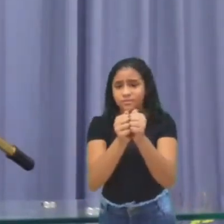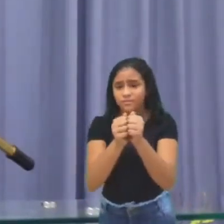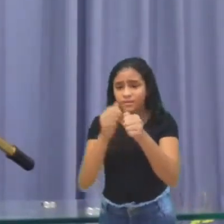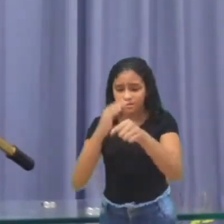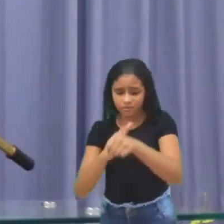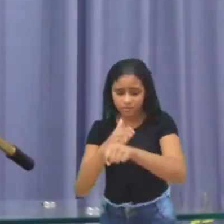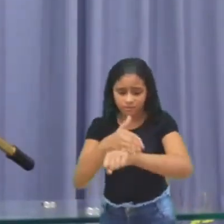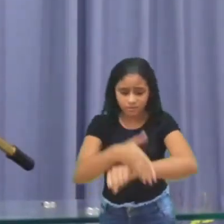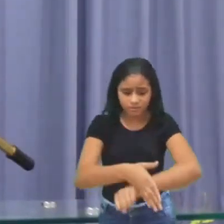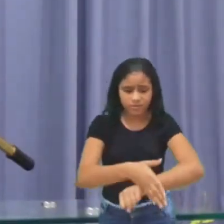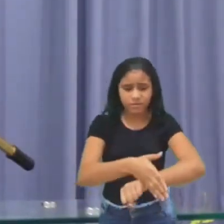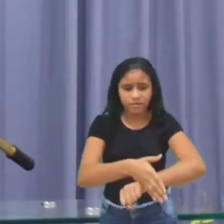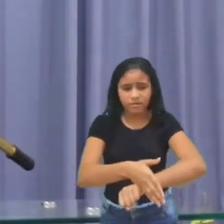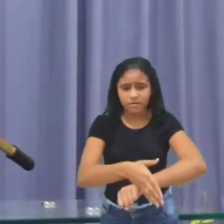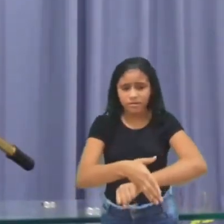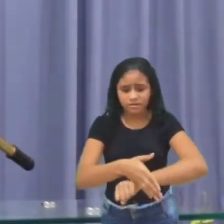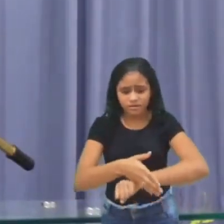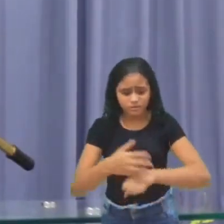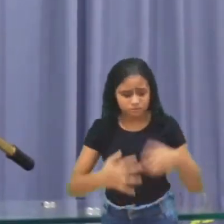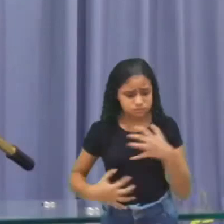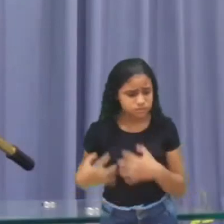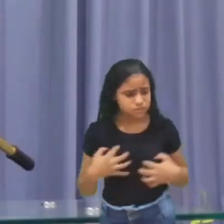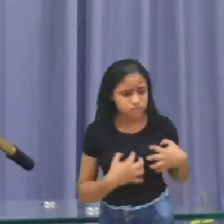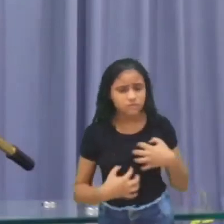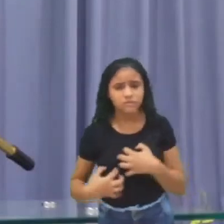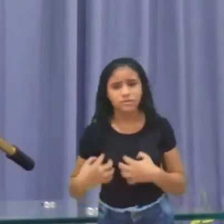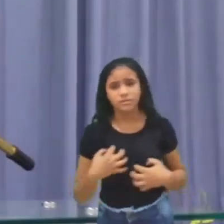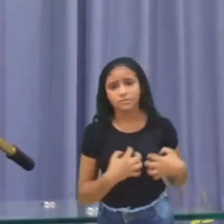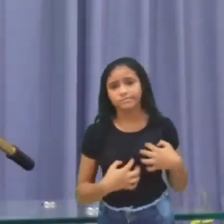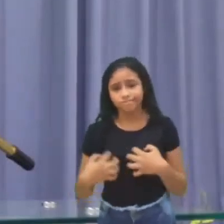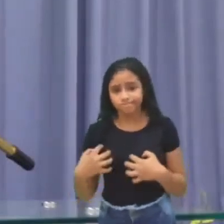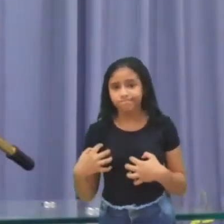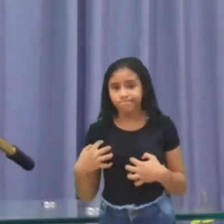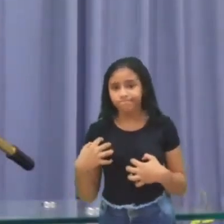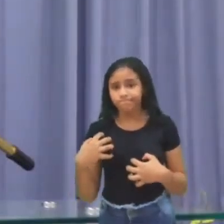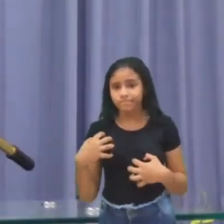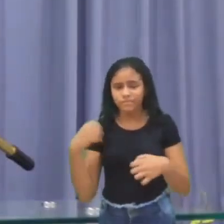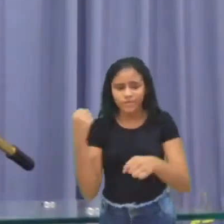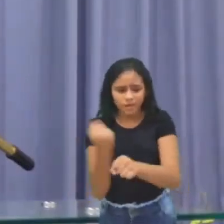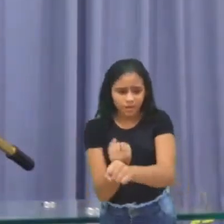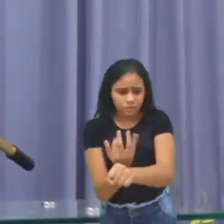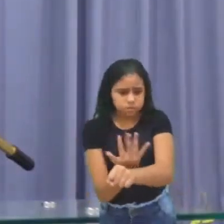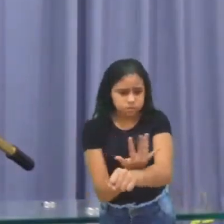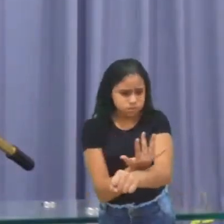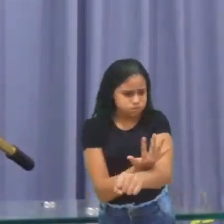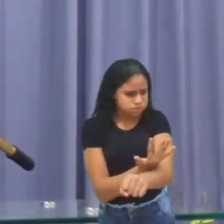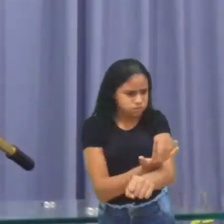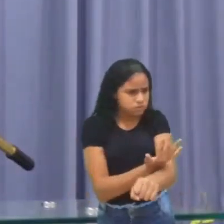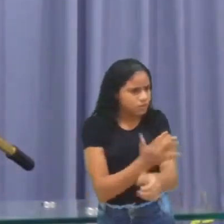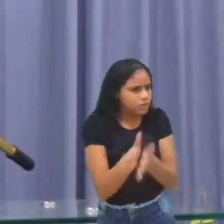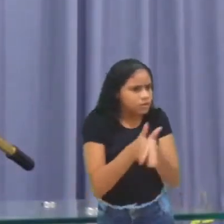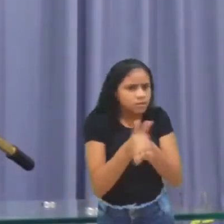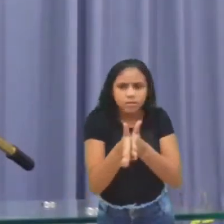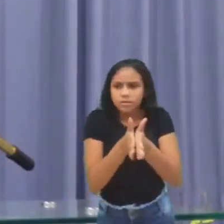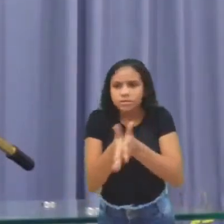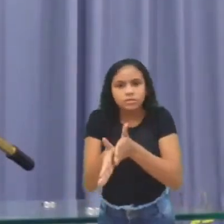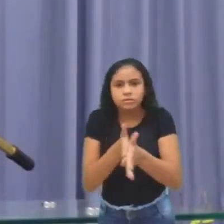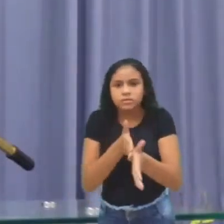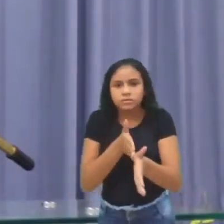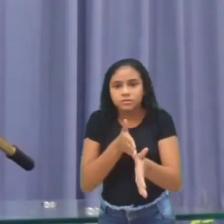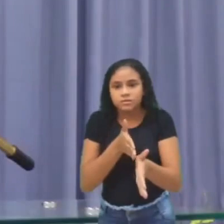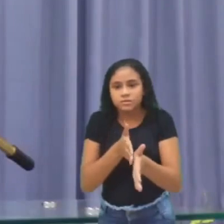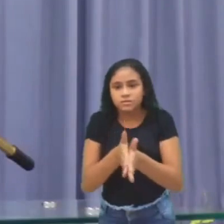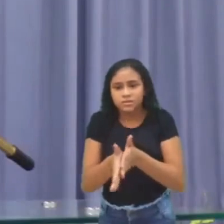entraram num estado de desespero, que é um estado emocional de extrema tensão,